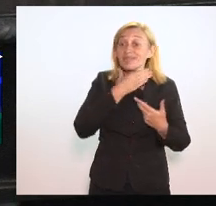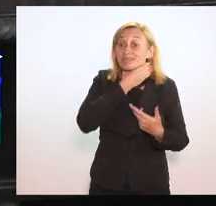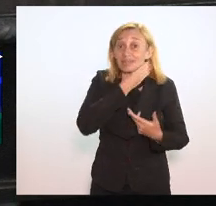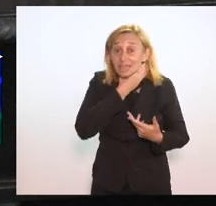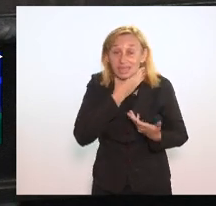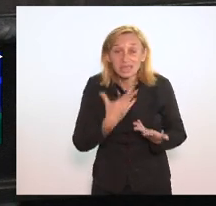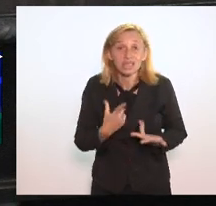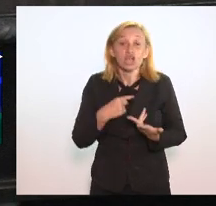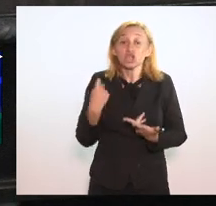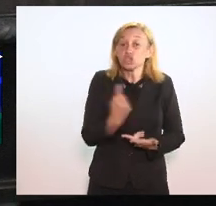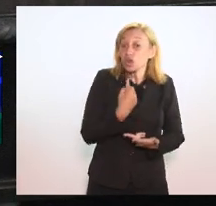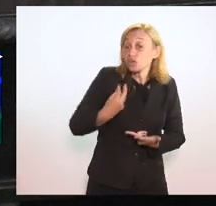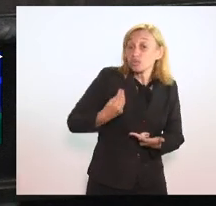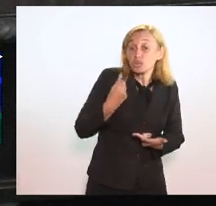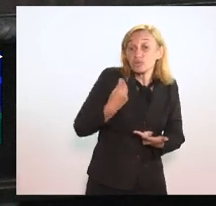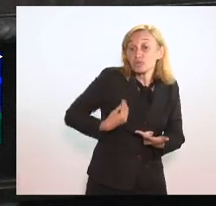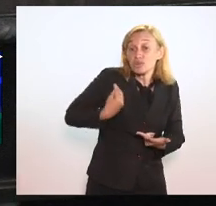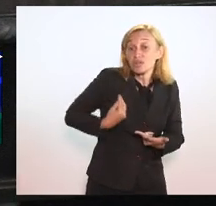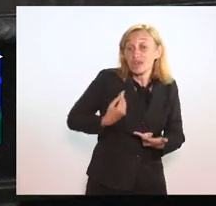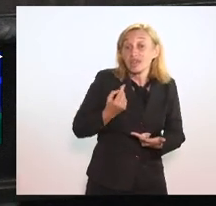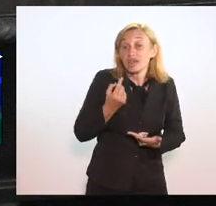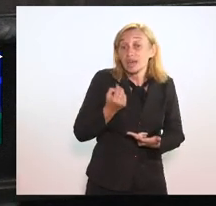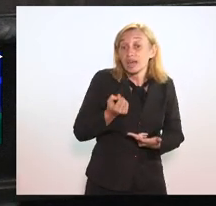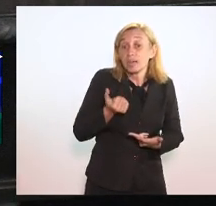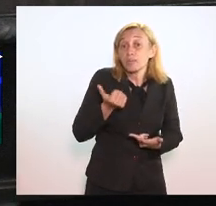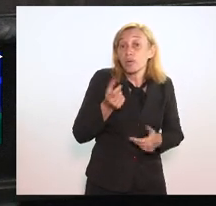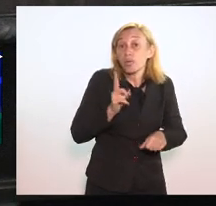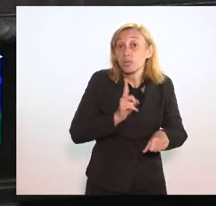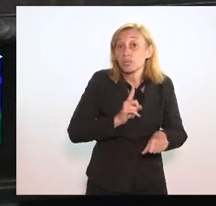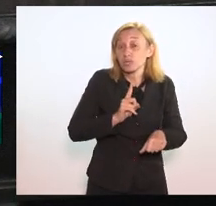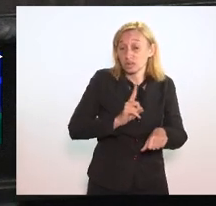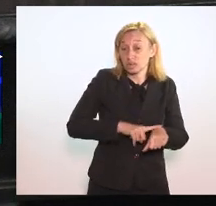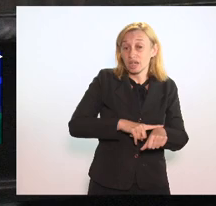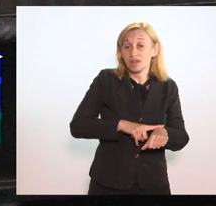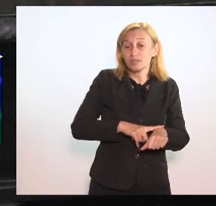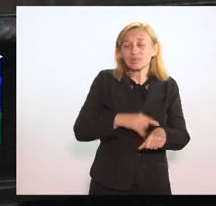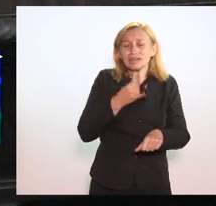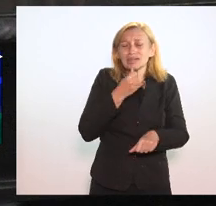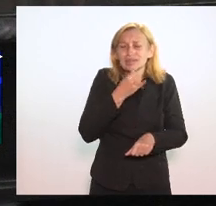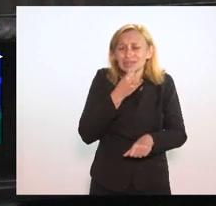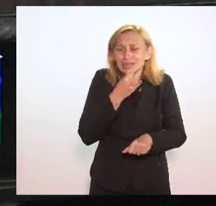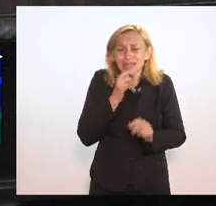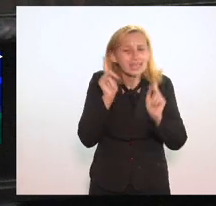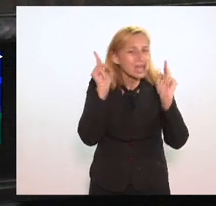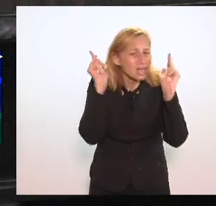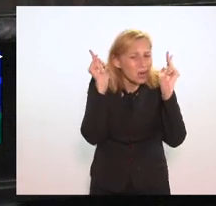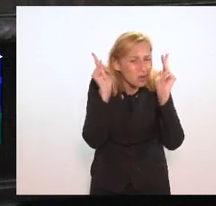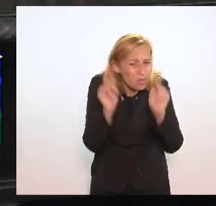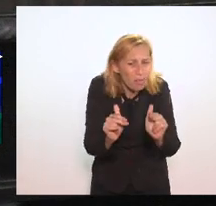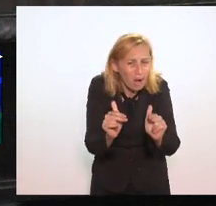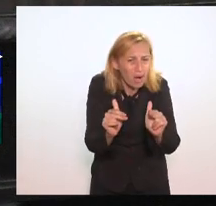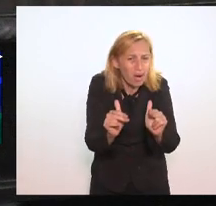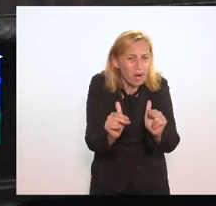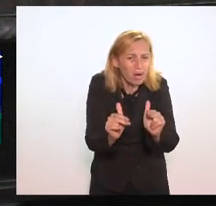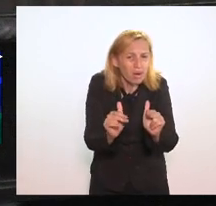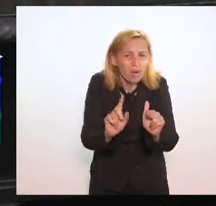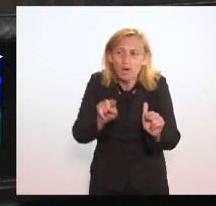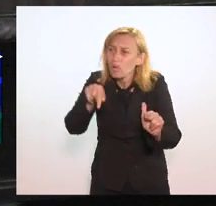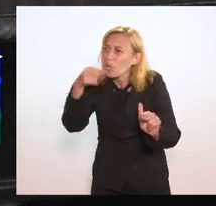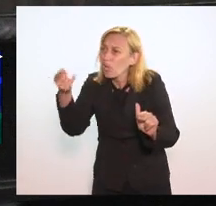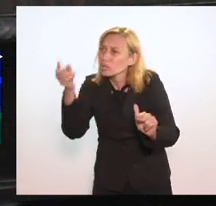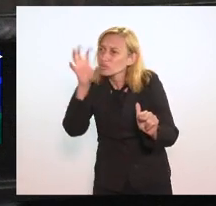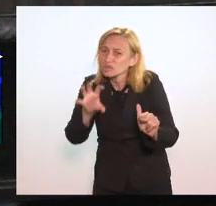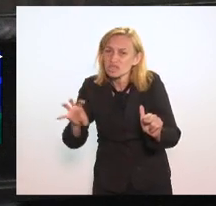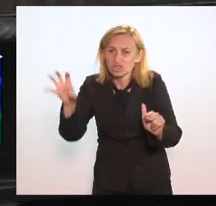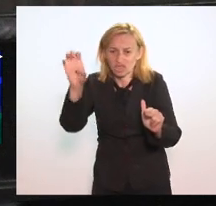nós vamos vivenciar daqui a pouco as mesmas angústias que vivenciavam outros